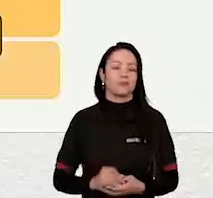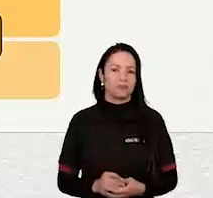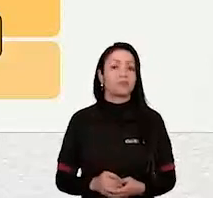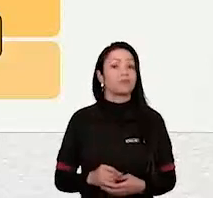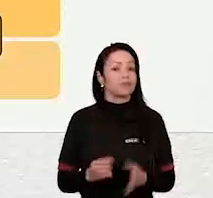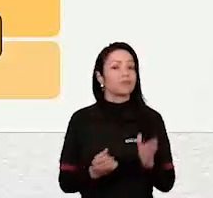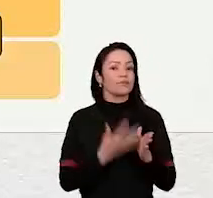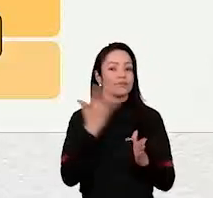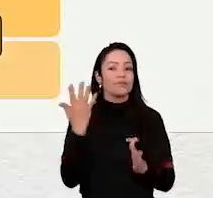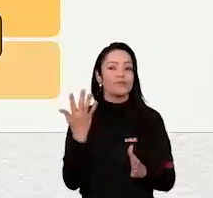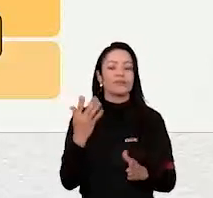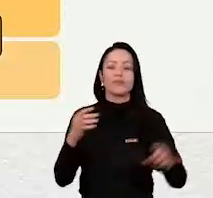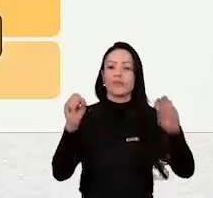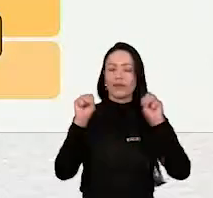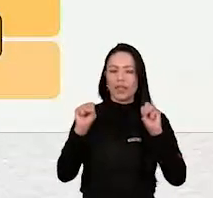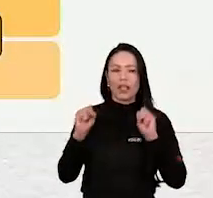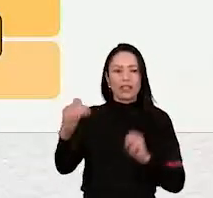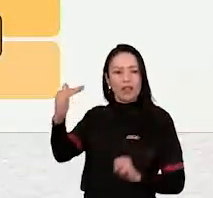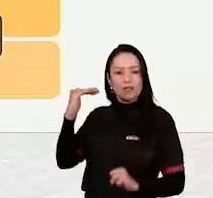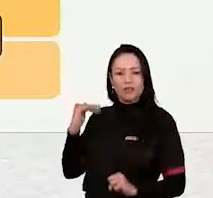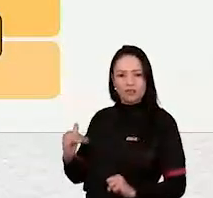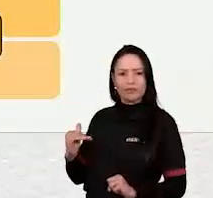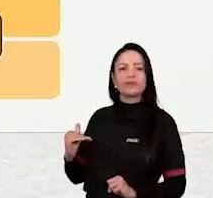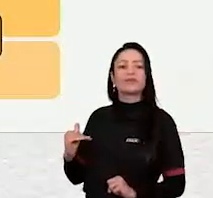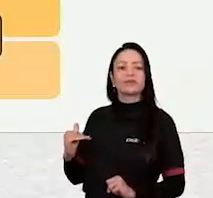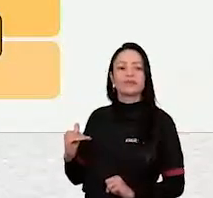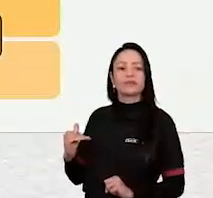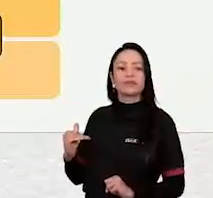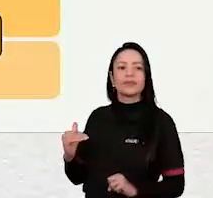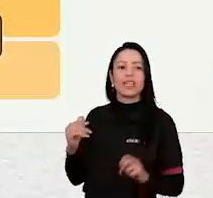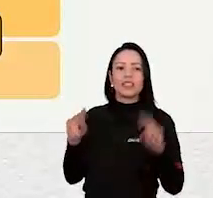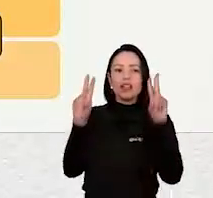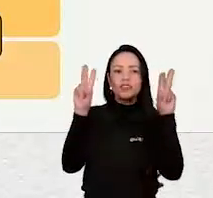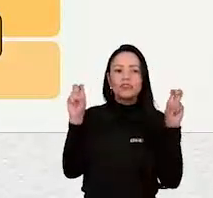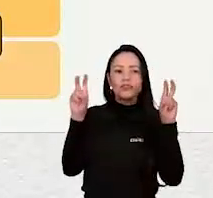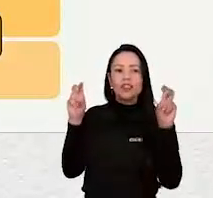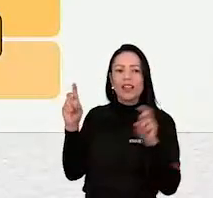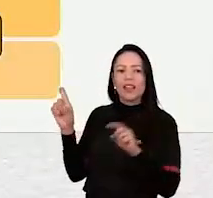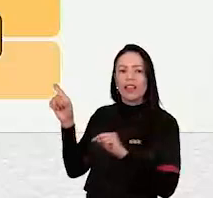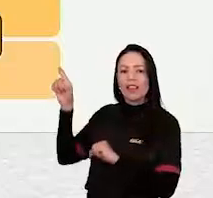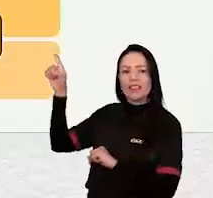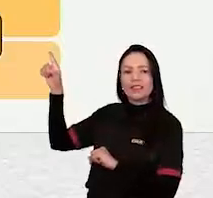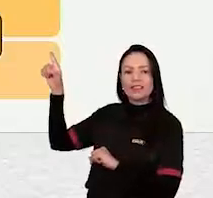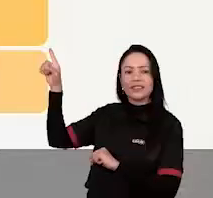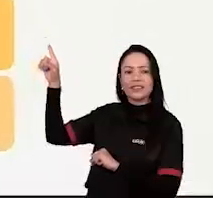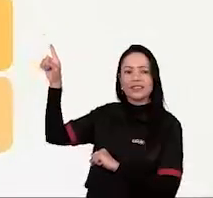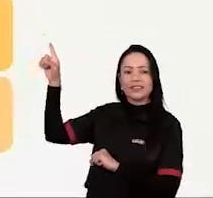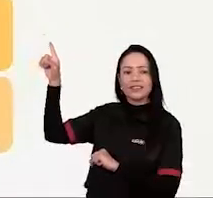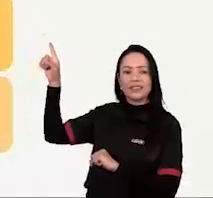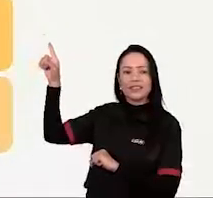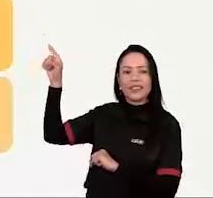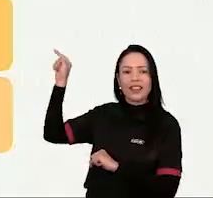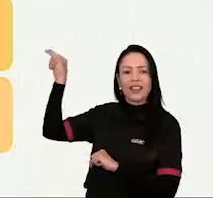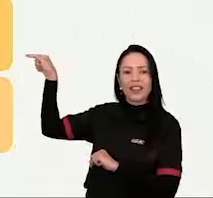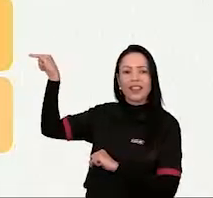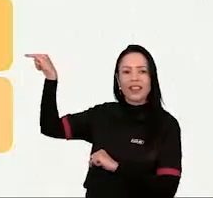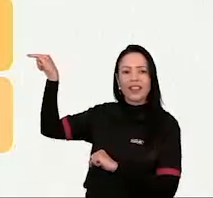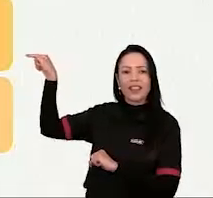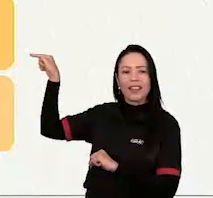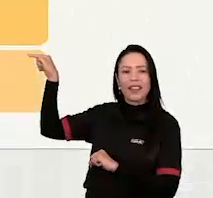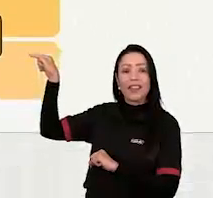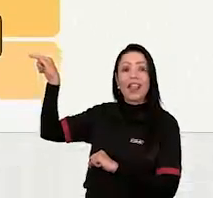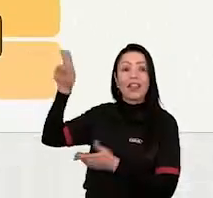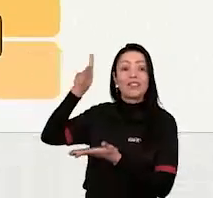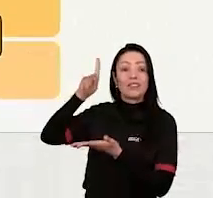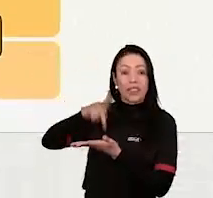das vezes você vai estar aqui embaixo, que eu chamei, entre aspas, de infecção verdadeira, que é uma infecção mesmo,